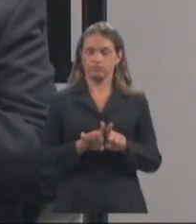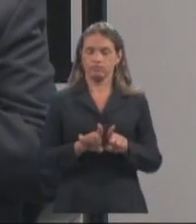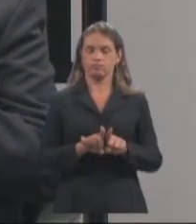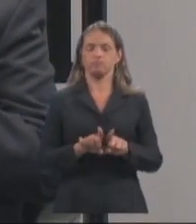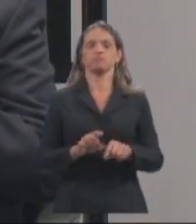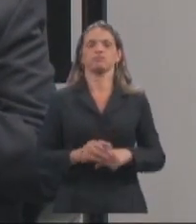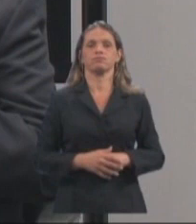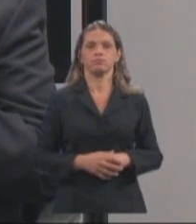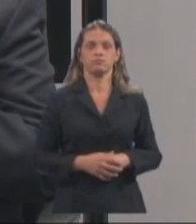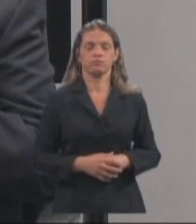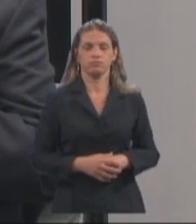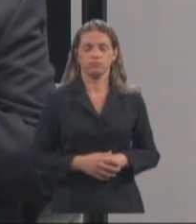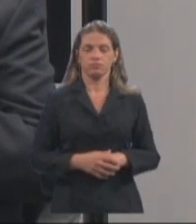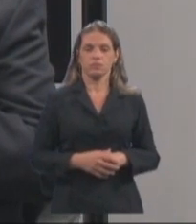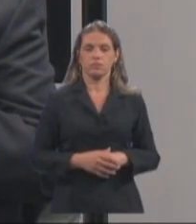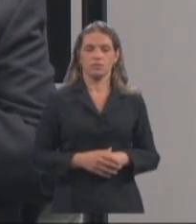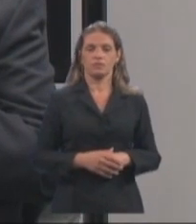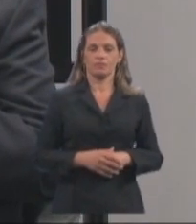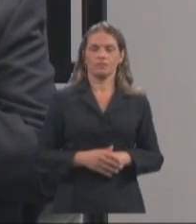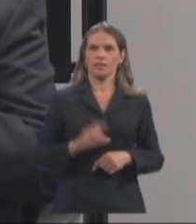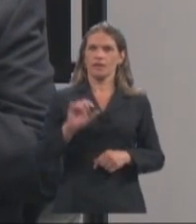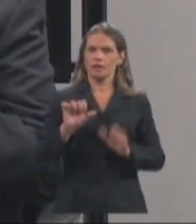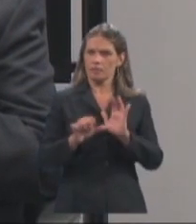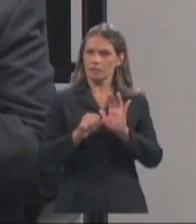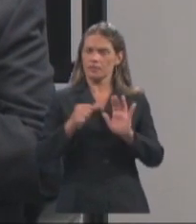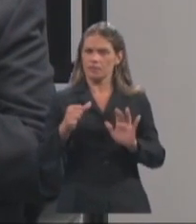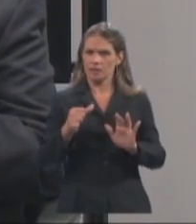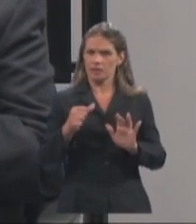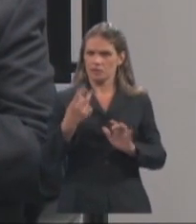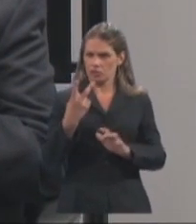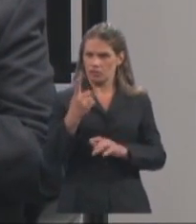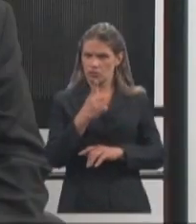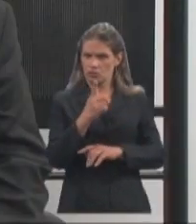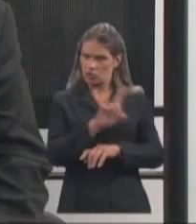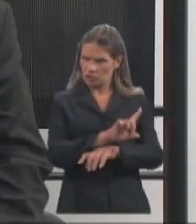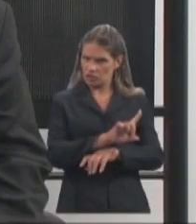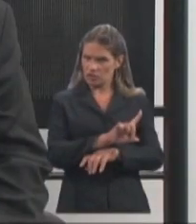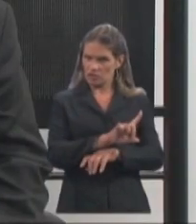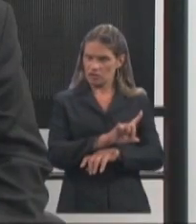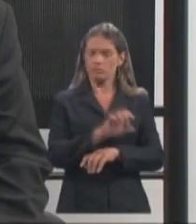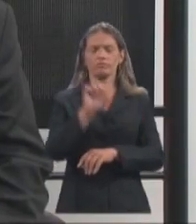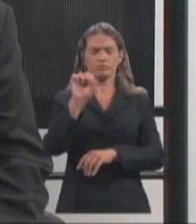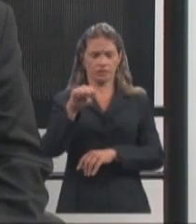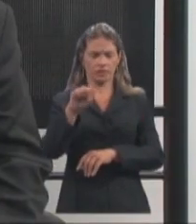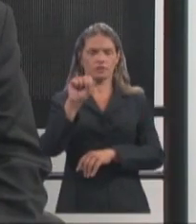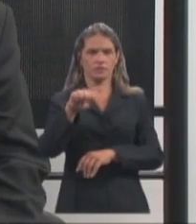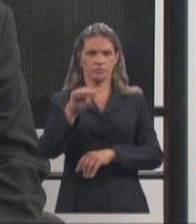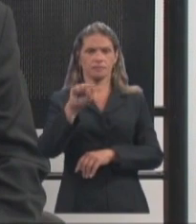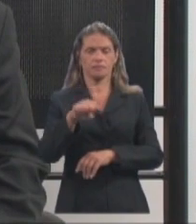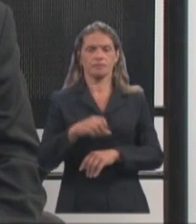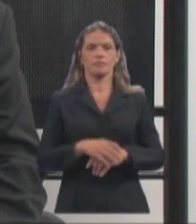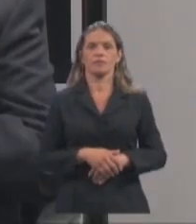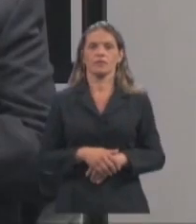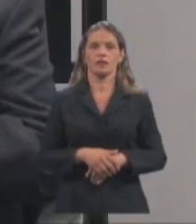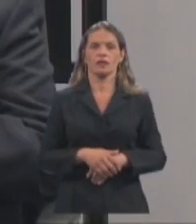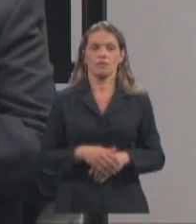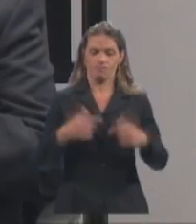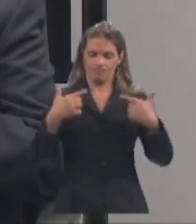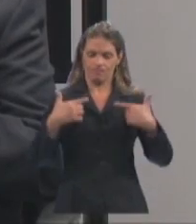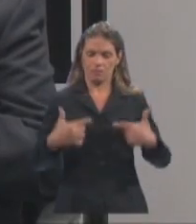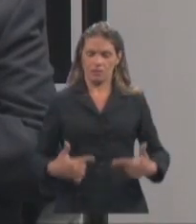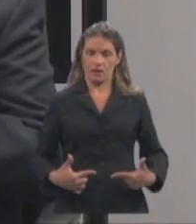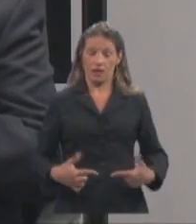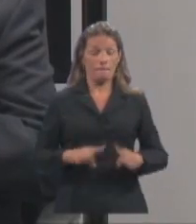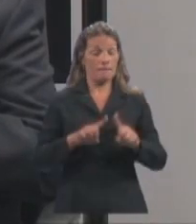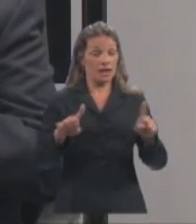Severa de pacientes usuários aquela primeira ação que é de 21 dias seria isso exatamente da desintoxicação agora está